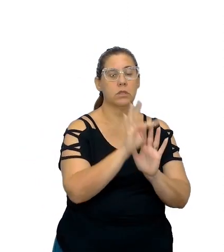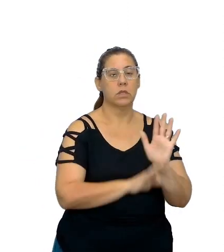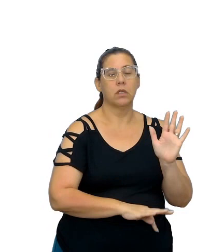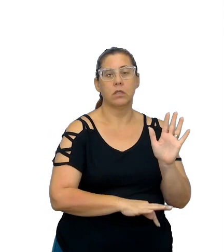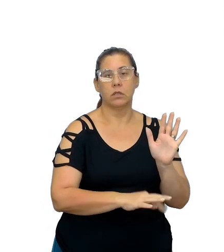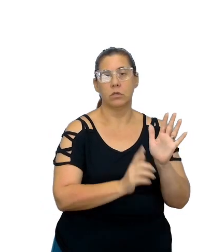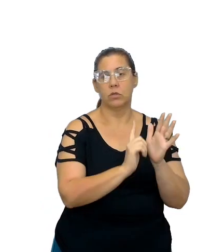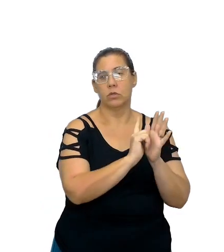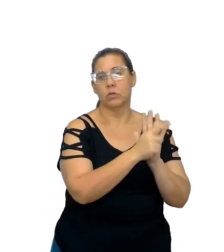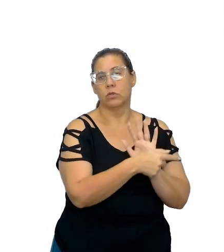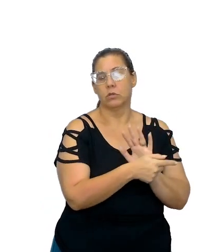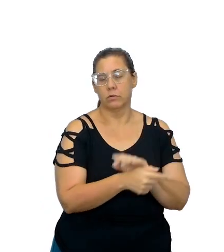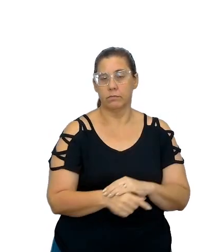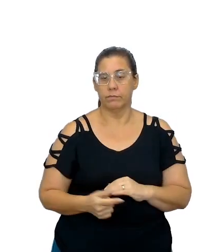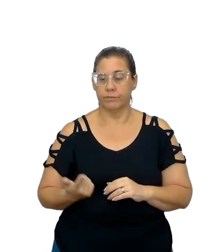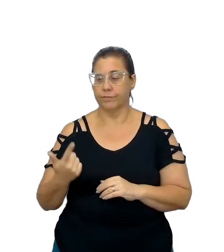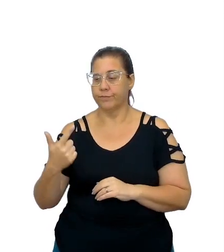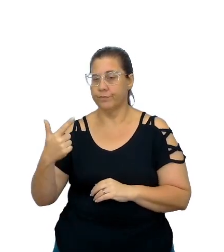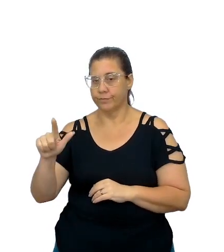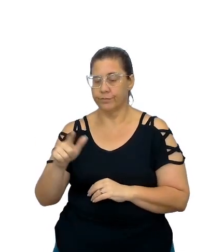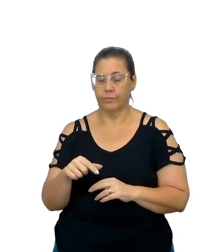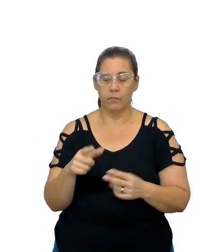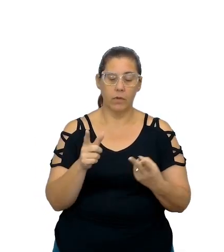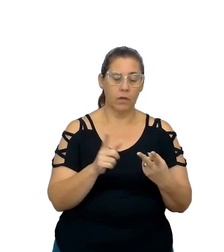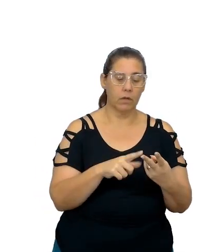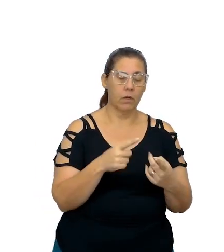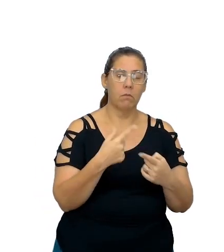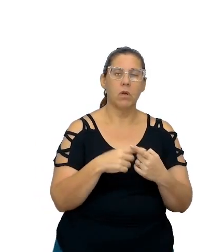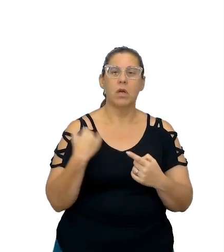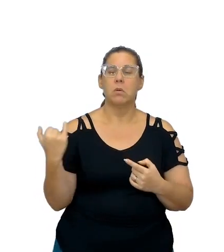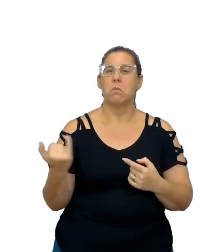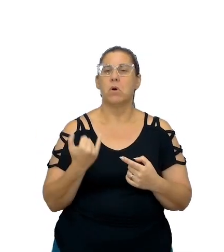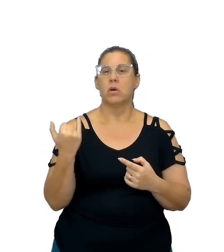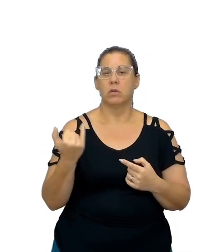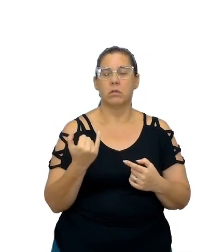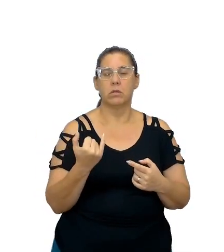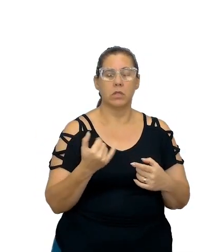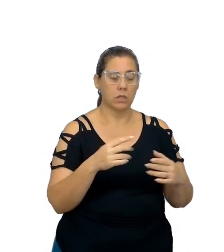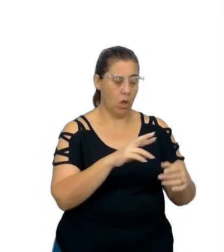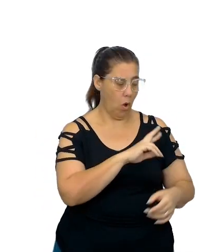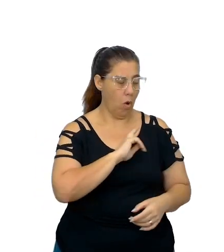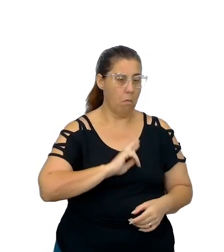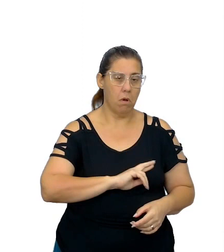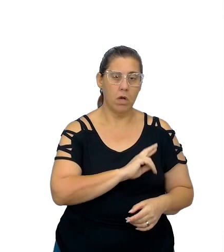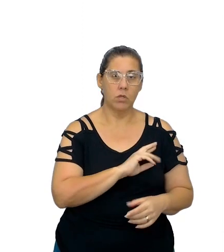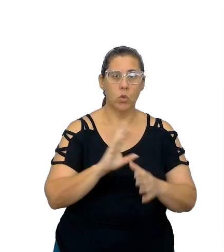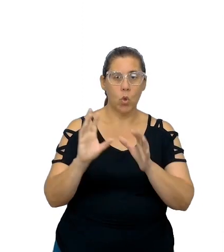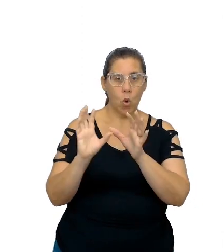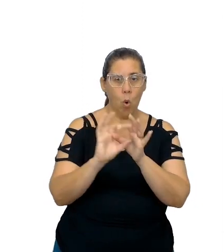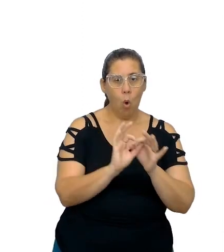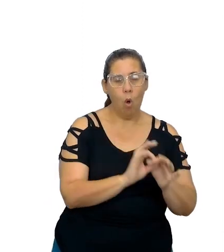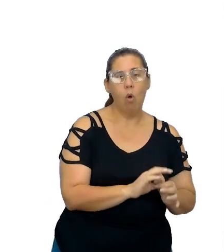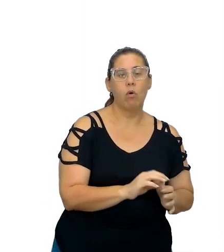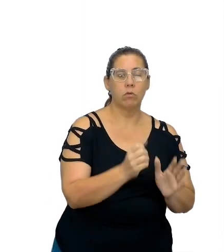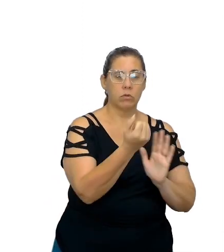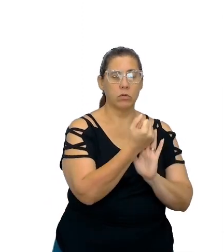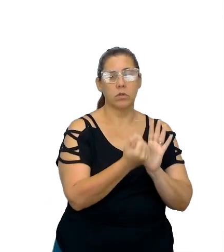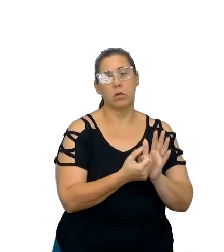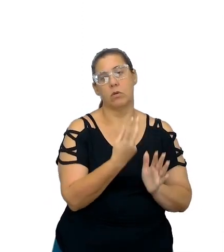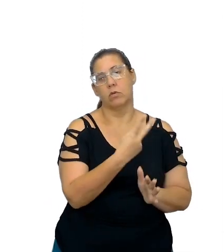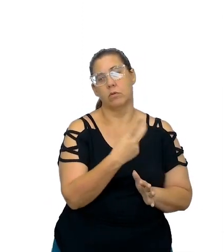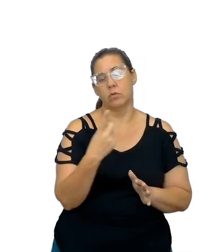textuais? E depois, por que é importante trabalhar o gênero textual romance no contexto do século XXI para